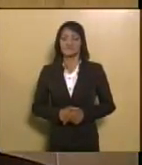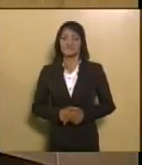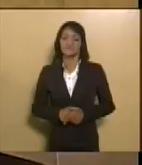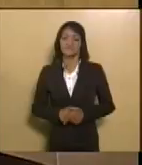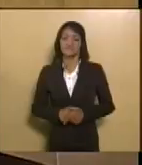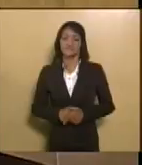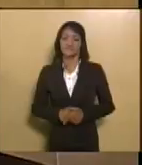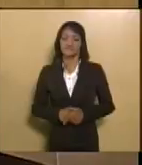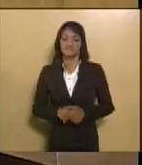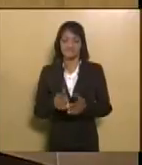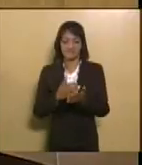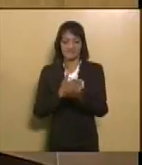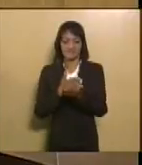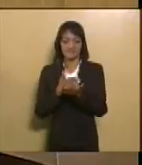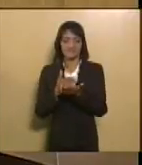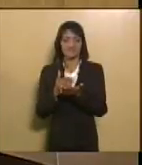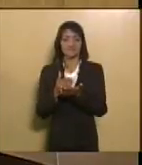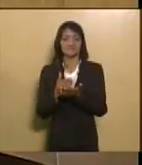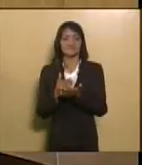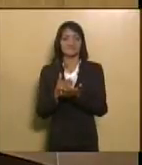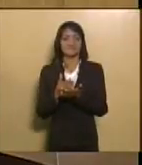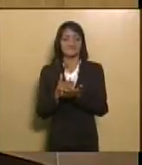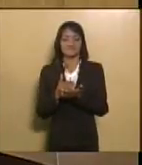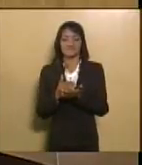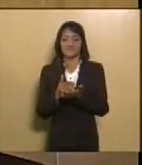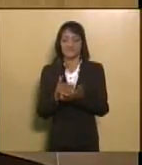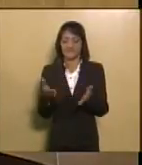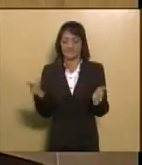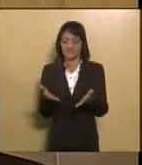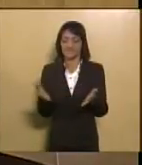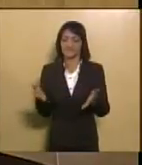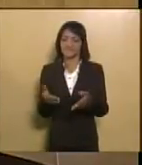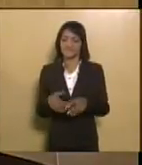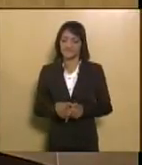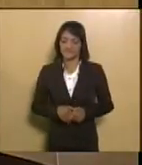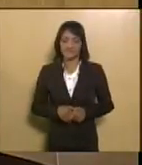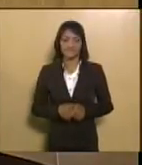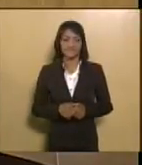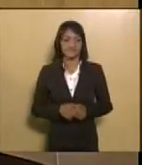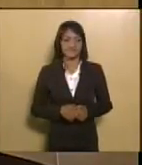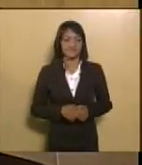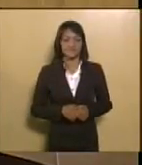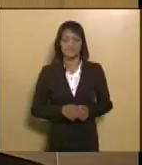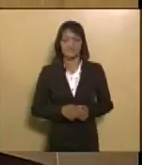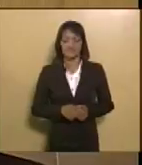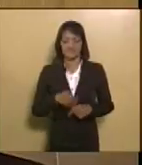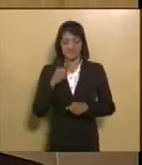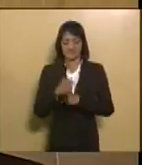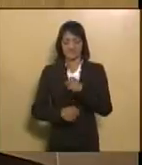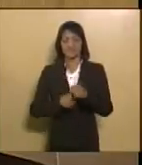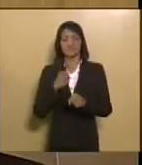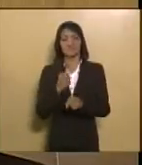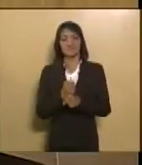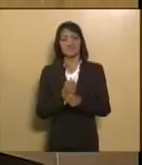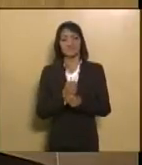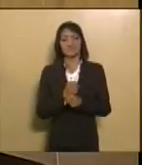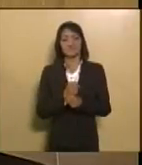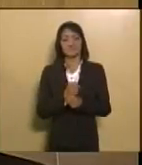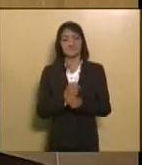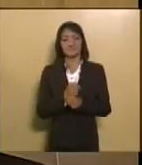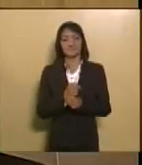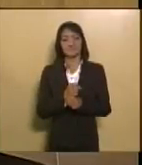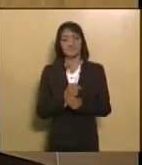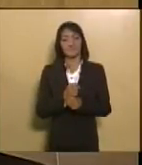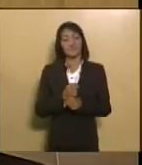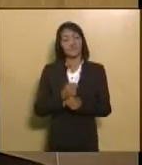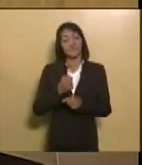estamos iniciando o segundo semestre deste ano de 2017 e